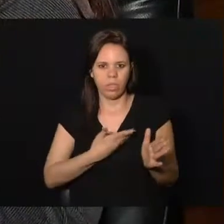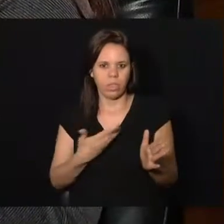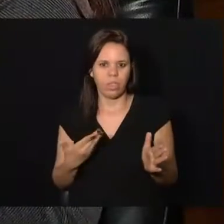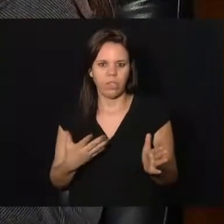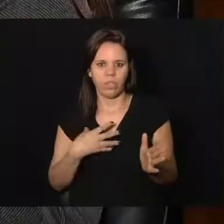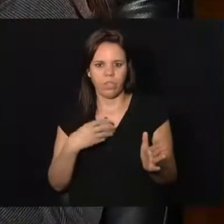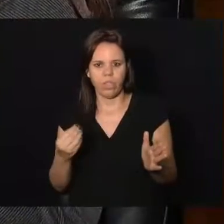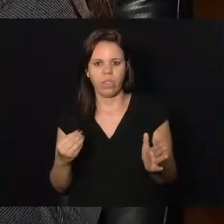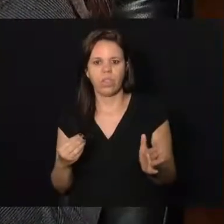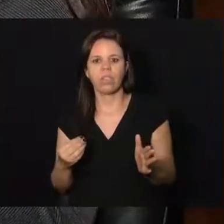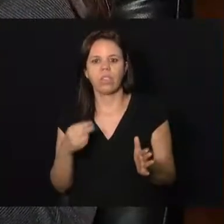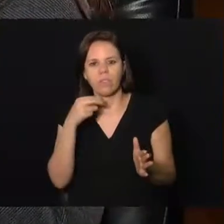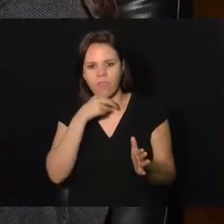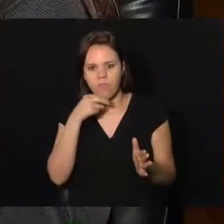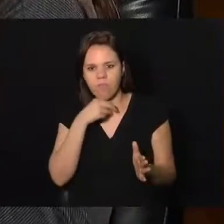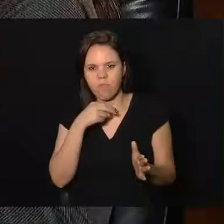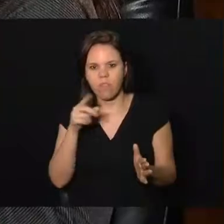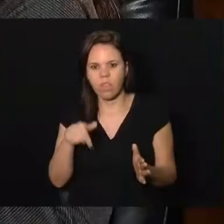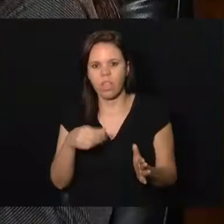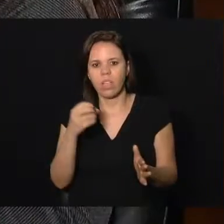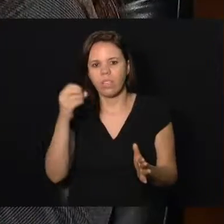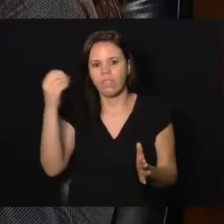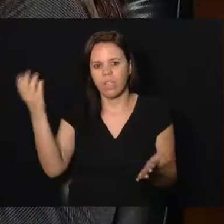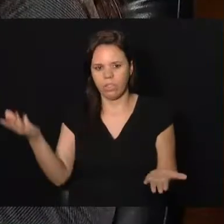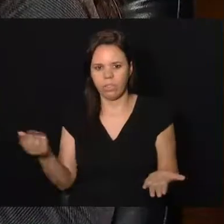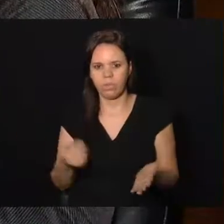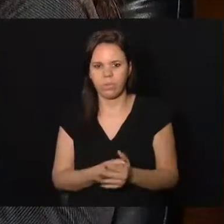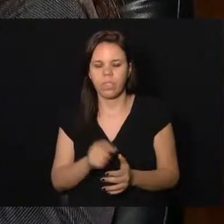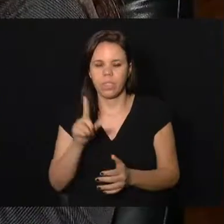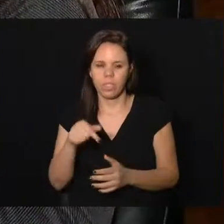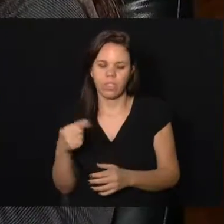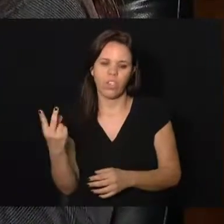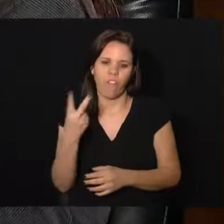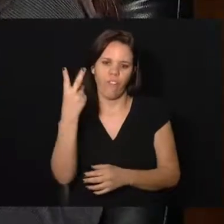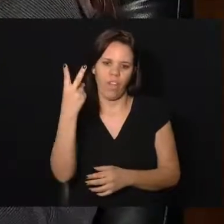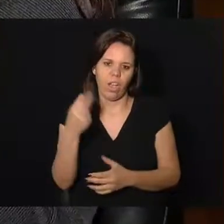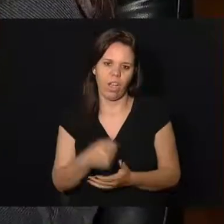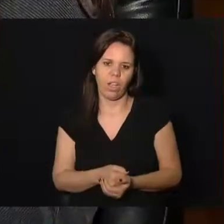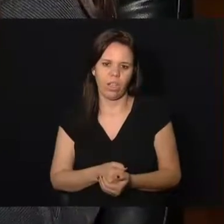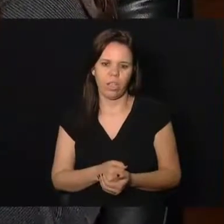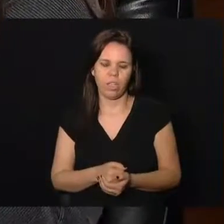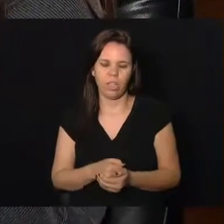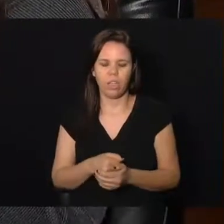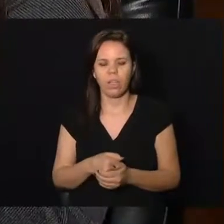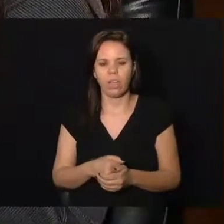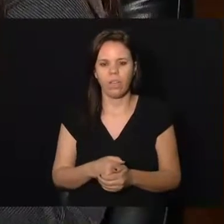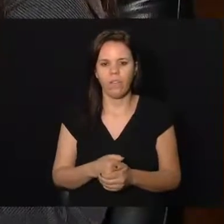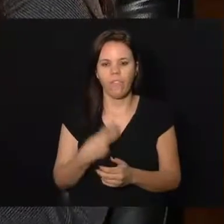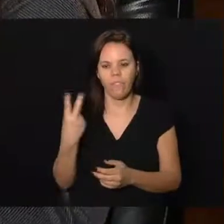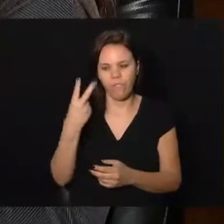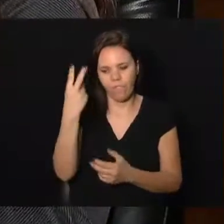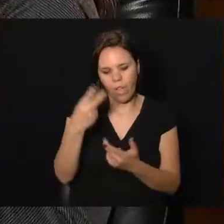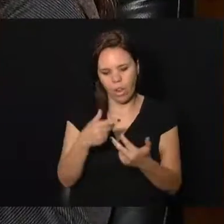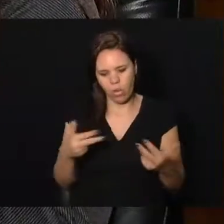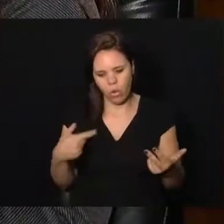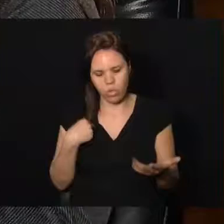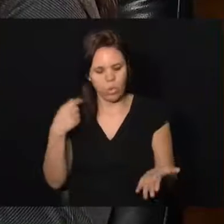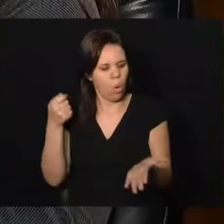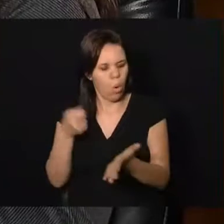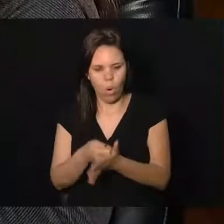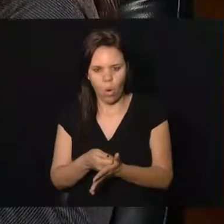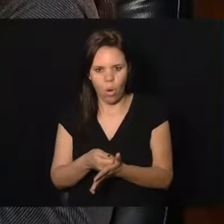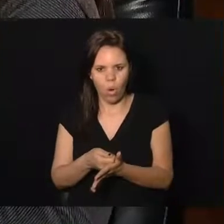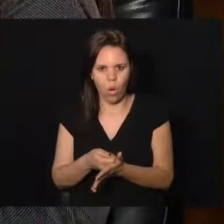seus filhos, para os seus netos dessa viagem de lua de mel? Isso é o valor dela. Ou seja, muitas vezes o valor de uma coisa que eu compro